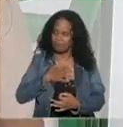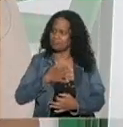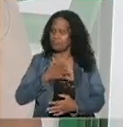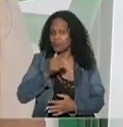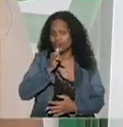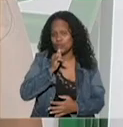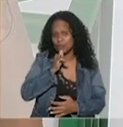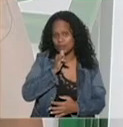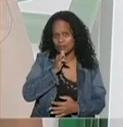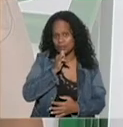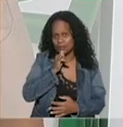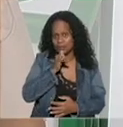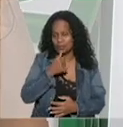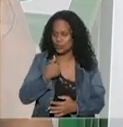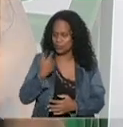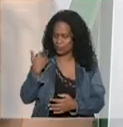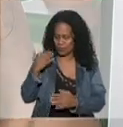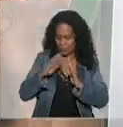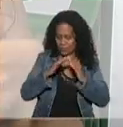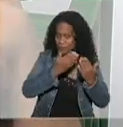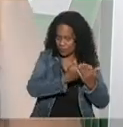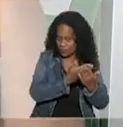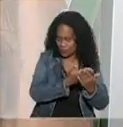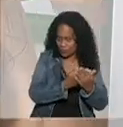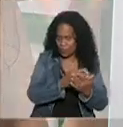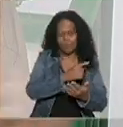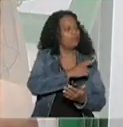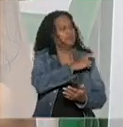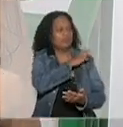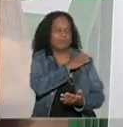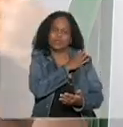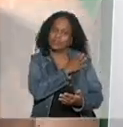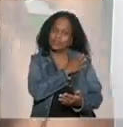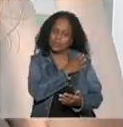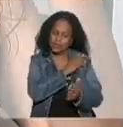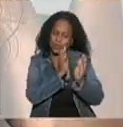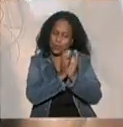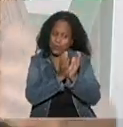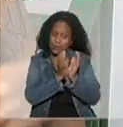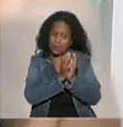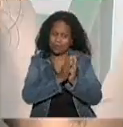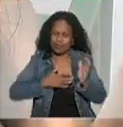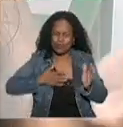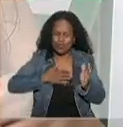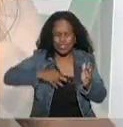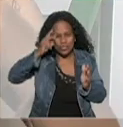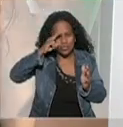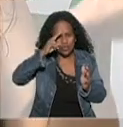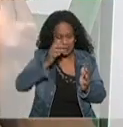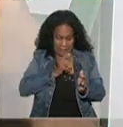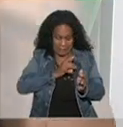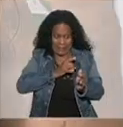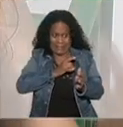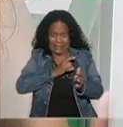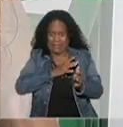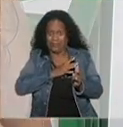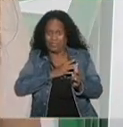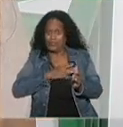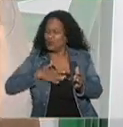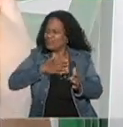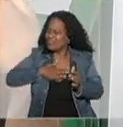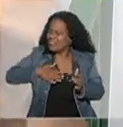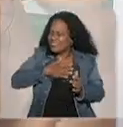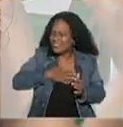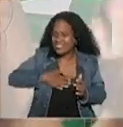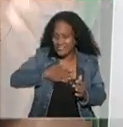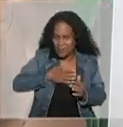muito interessada em histórias de terror. Era uma turma muito interessada em terror, então a gente fazia muito... Quando a gente tinha um tempo livre, a gente sentava para escrever contos